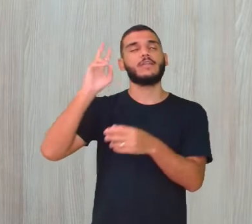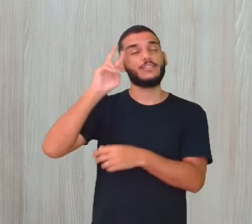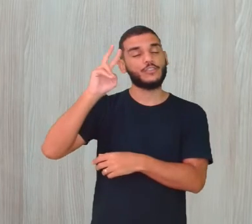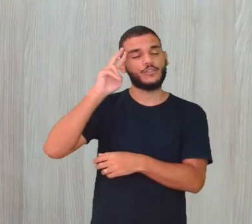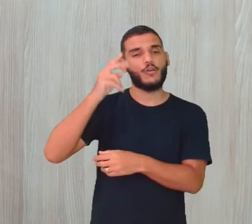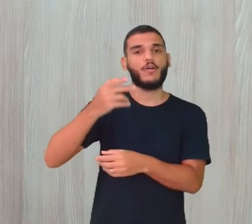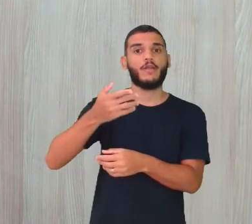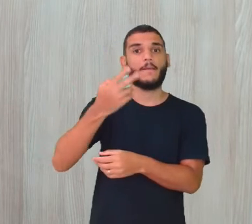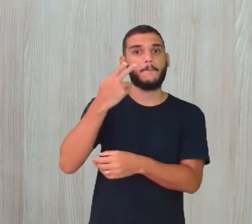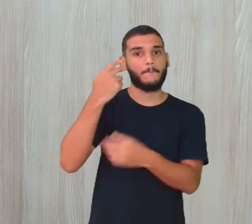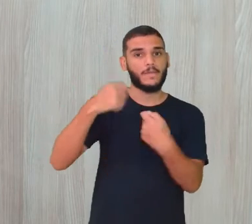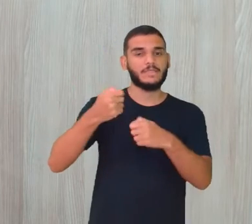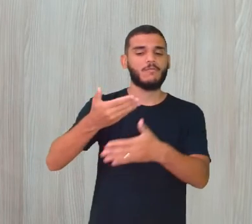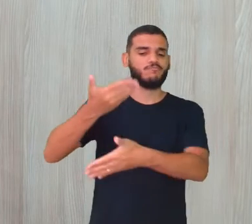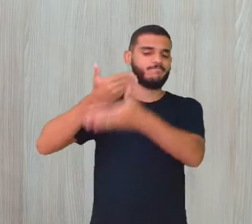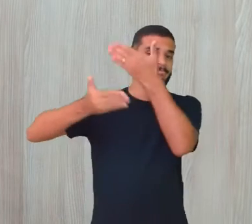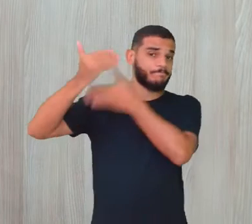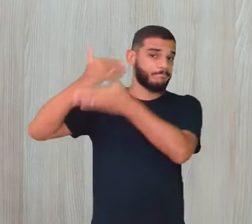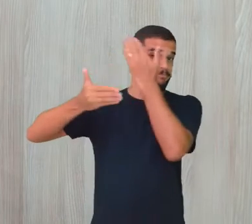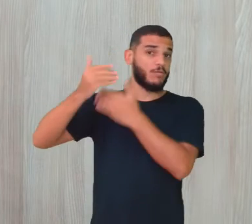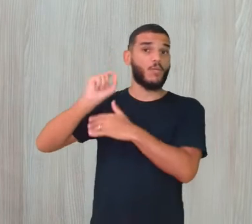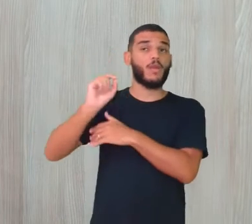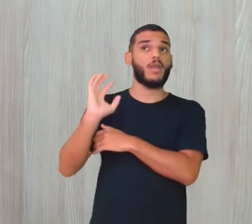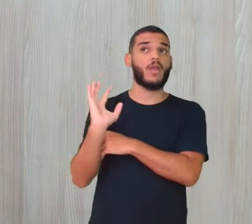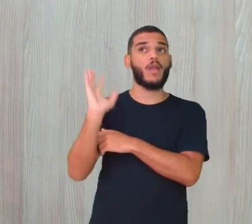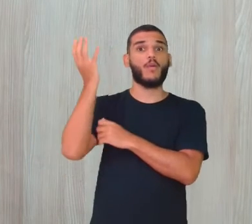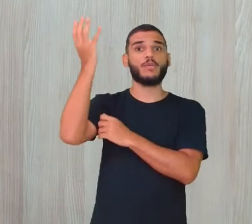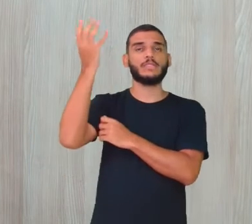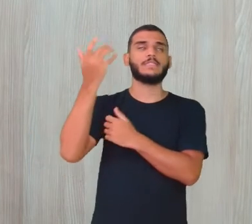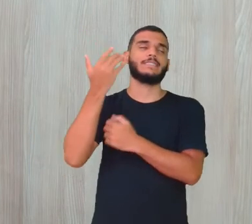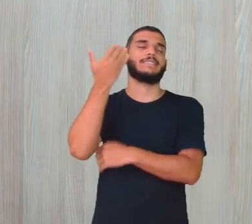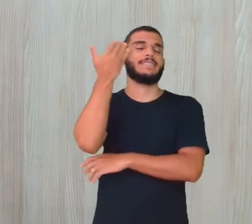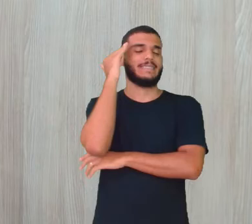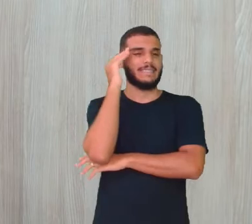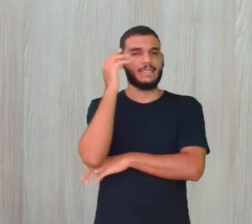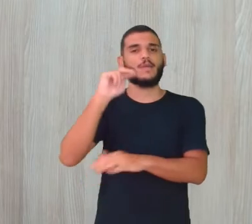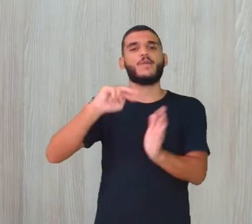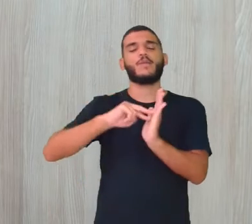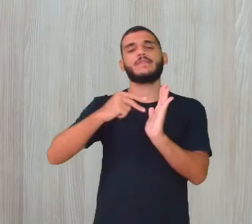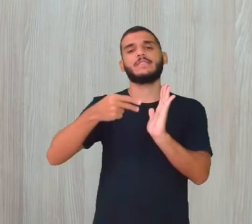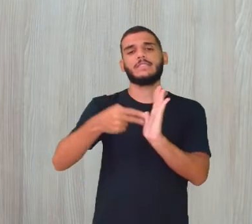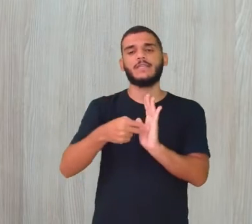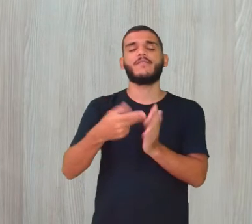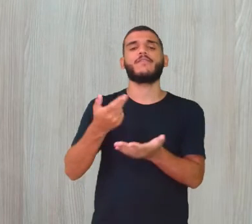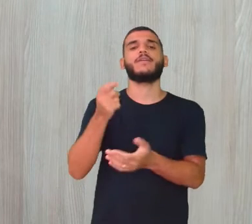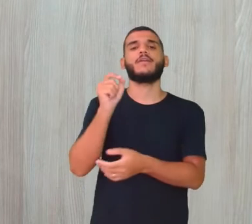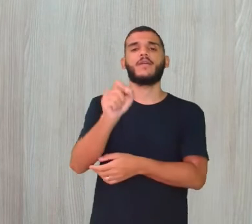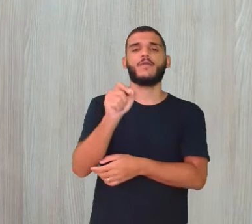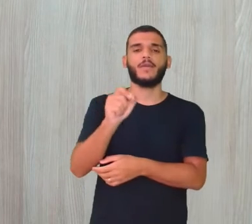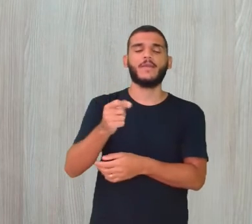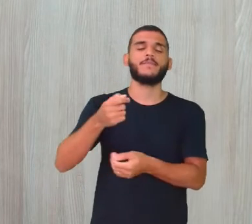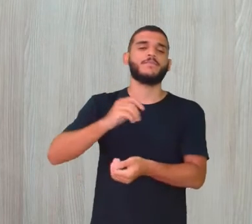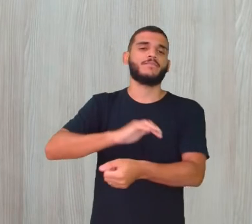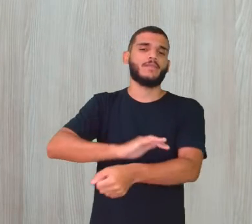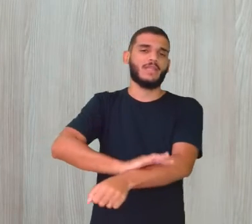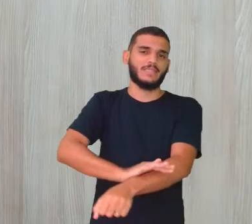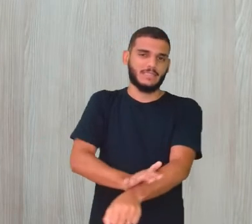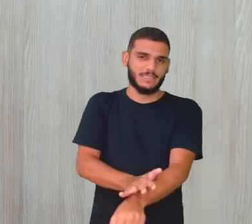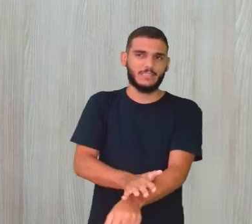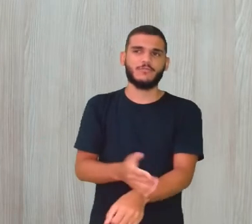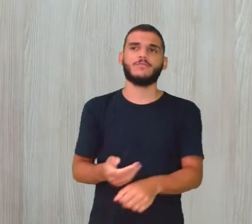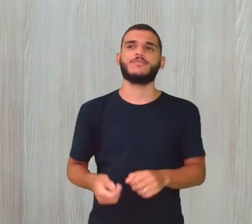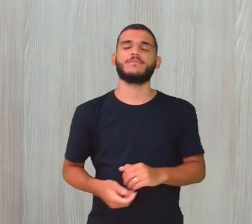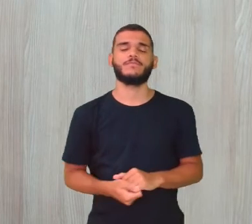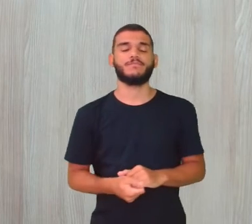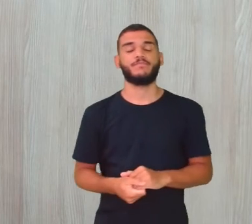se aconteceu, para a gente entender quando a gente fala hoje de racismo, do racismo ambiental também. Porque esses povos,